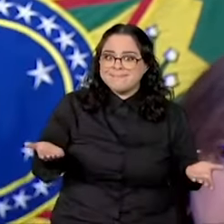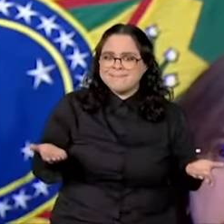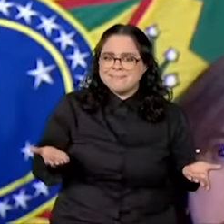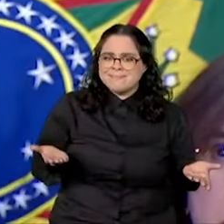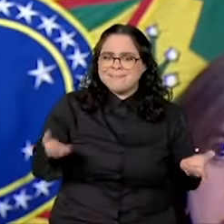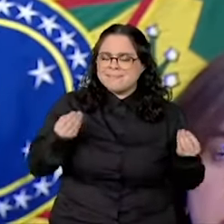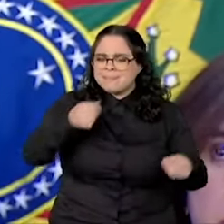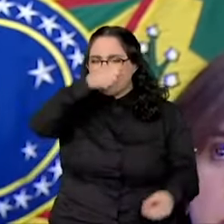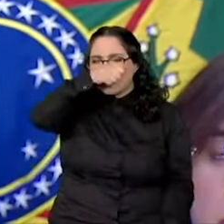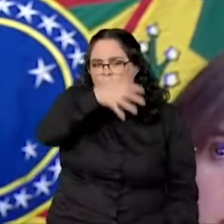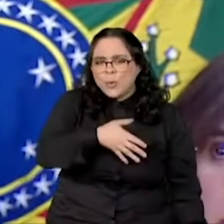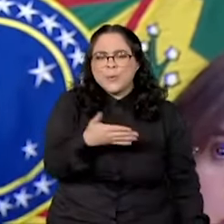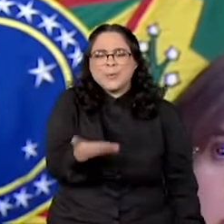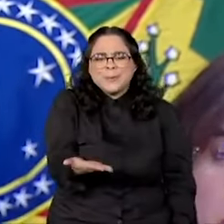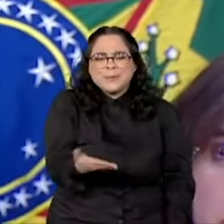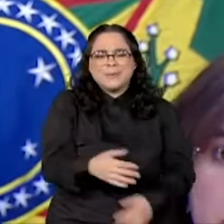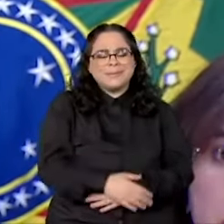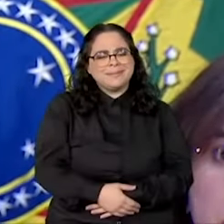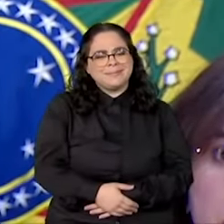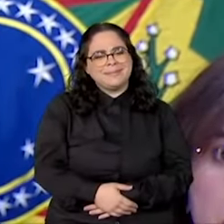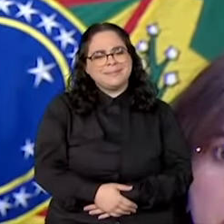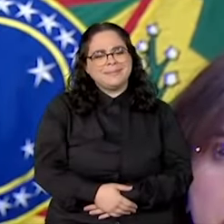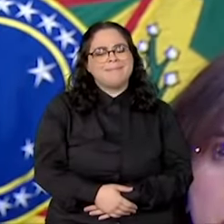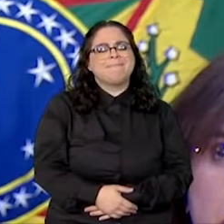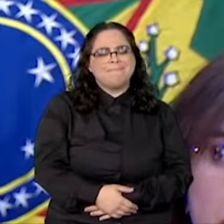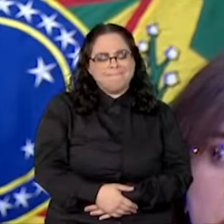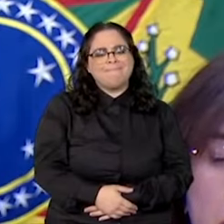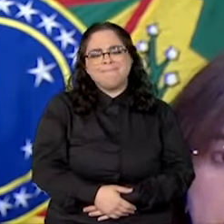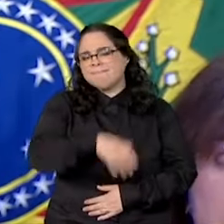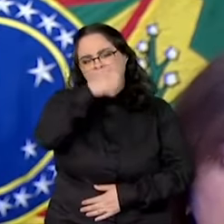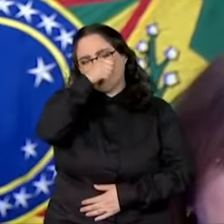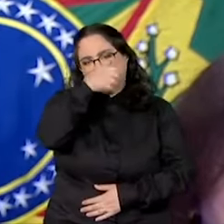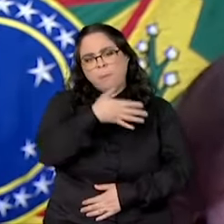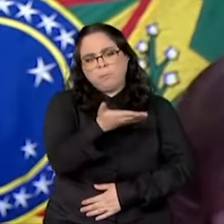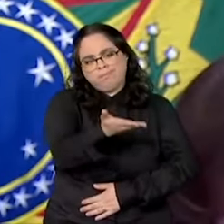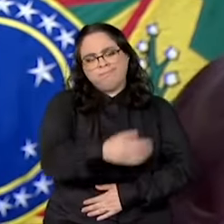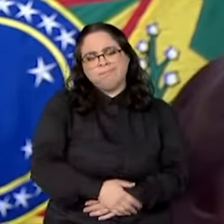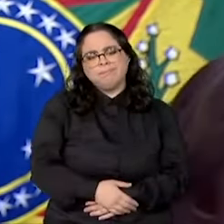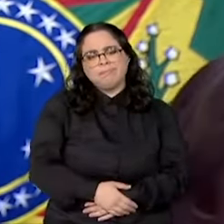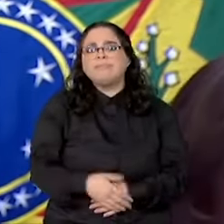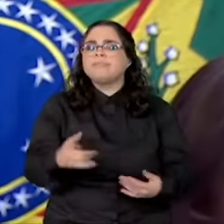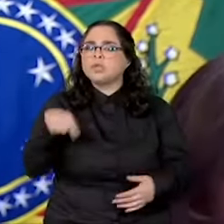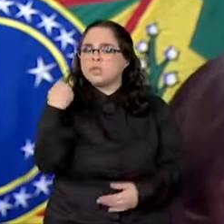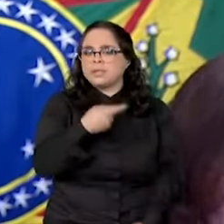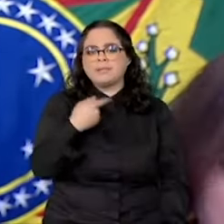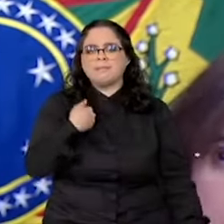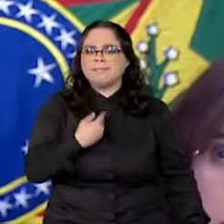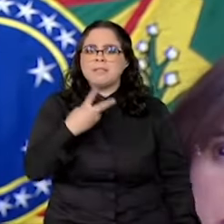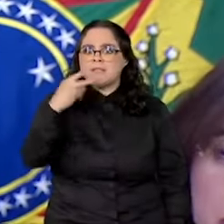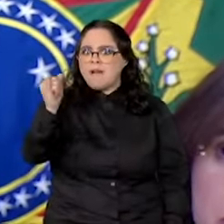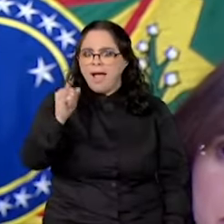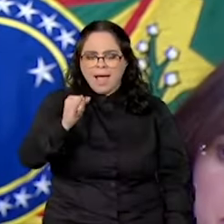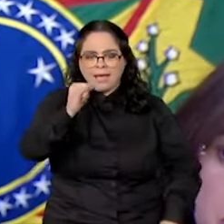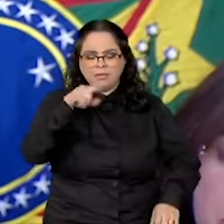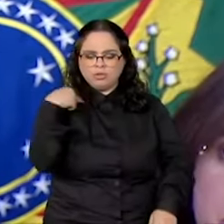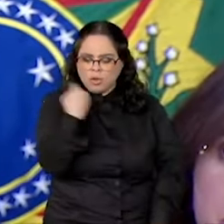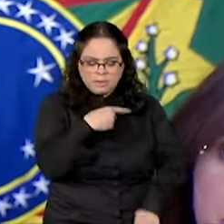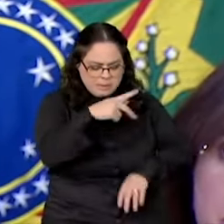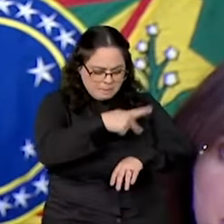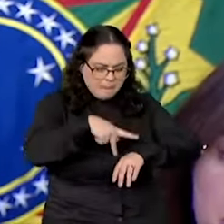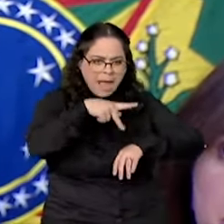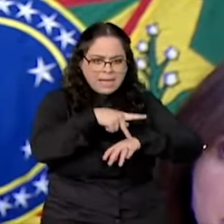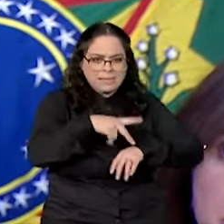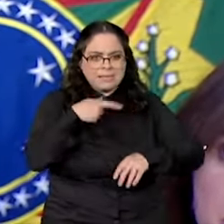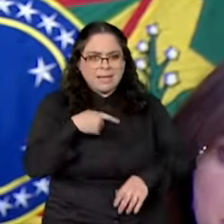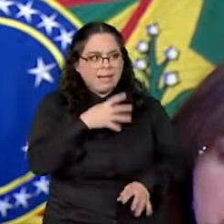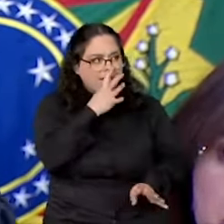Mas que absurdo, gente. Que absurdo. Sabe, então, a gente não vai ser um país. A gente